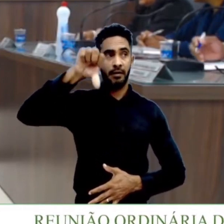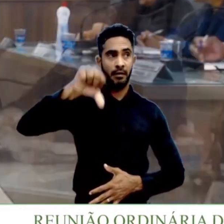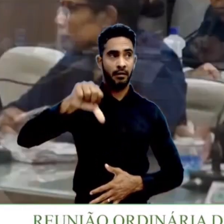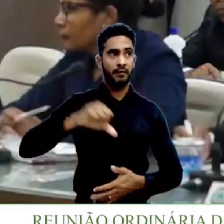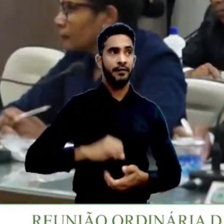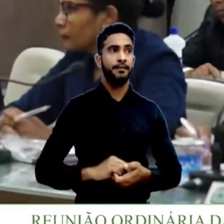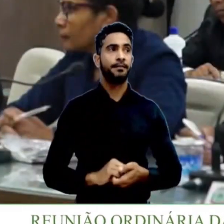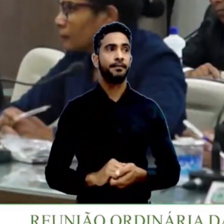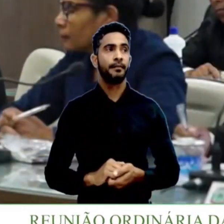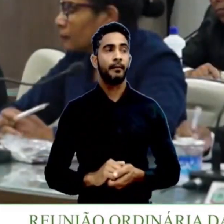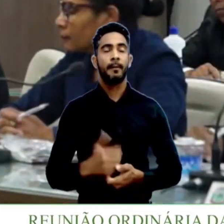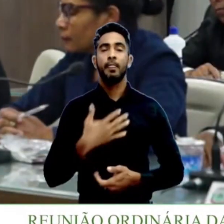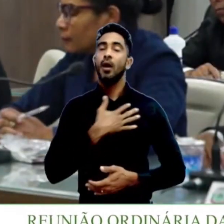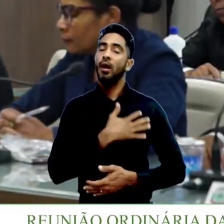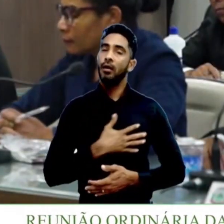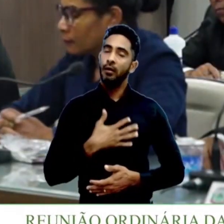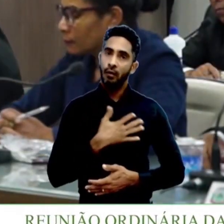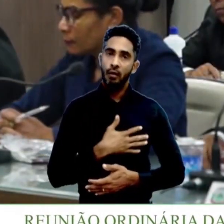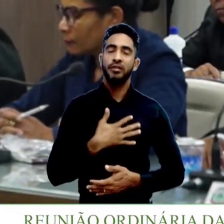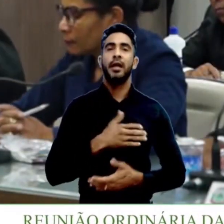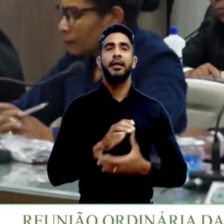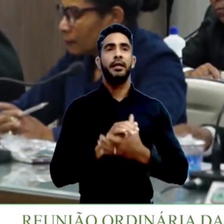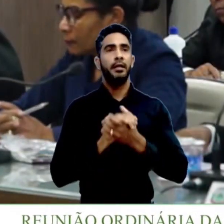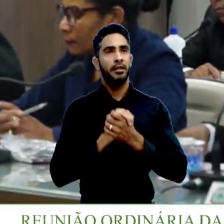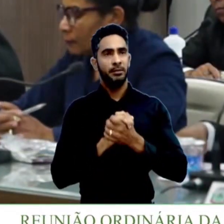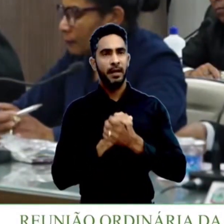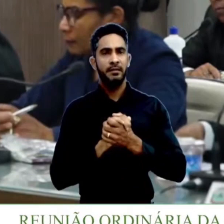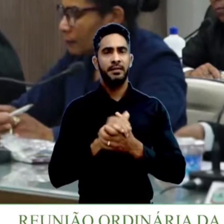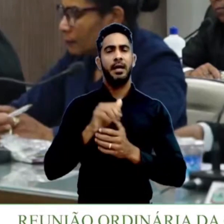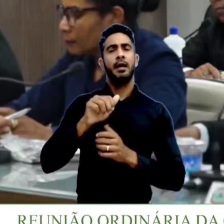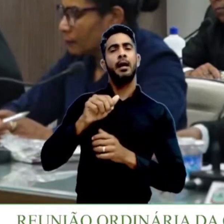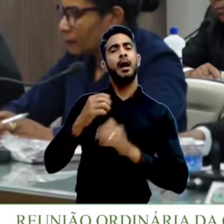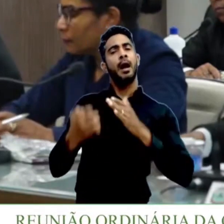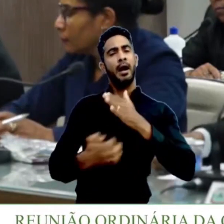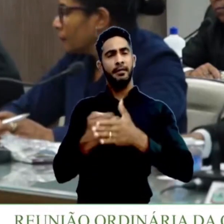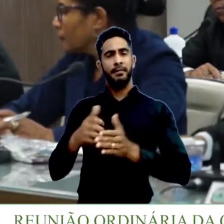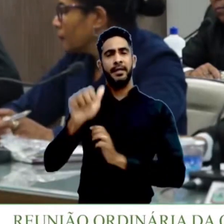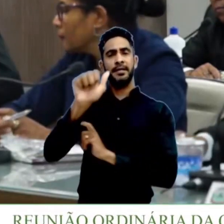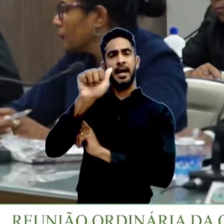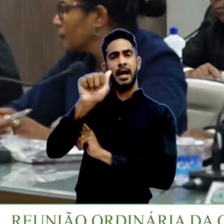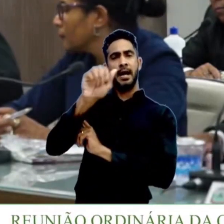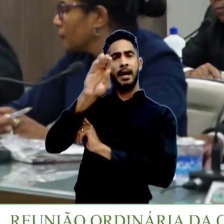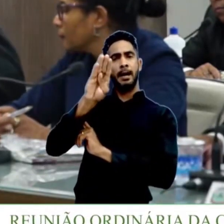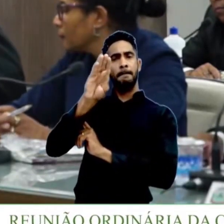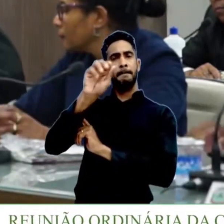89,9. Eu gostaria, Nilde, de parabenizar a Abanorte, na que